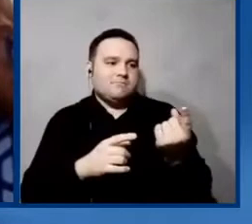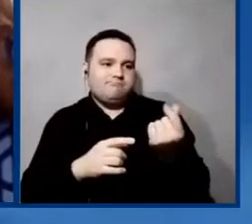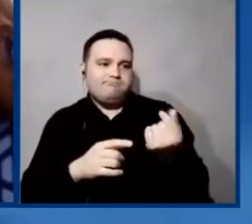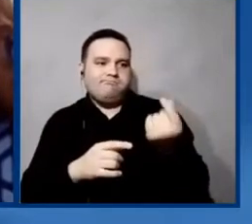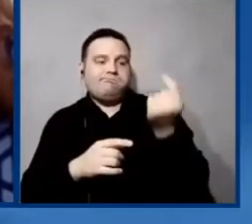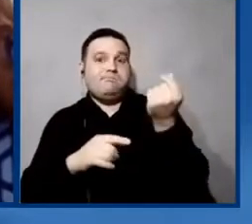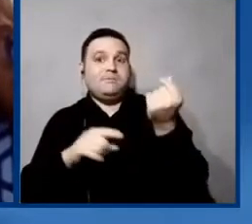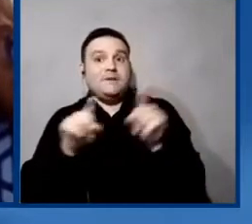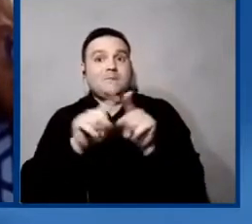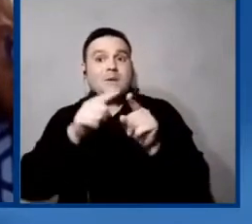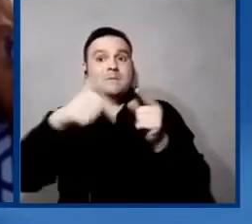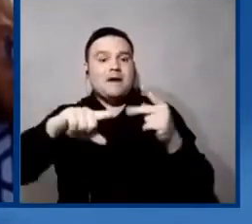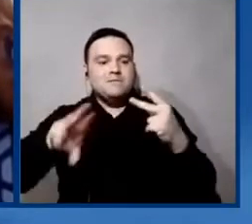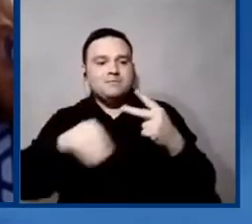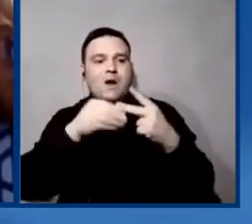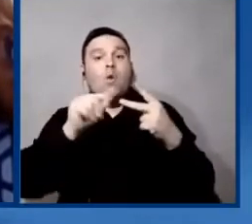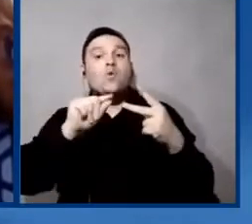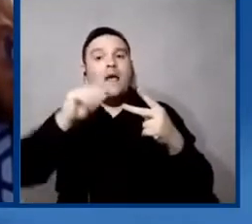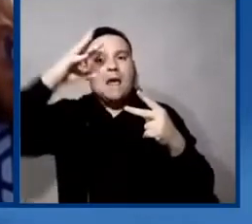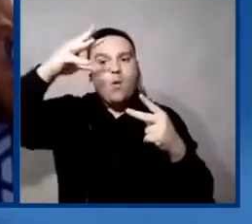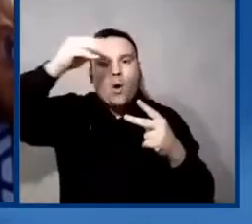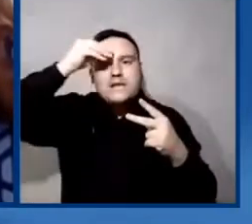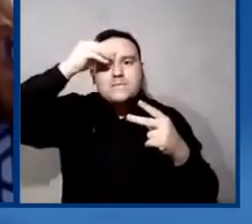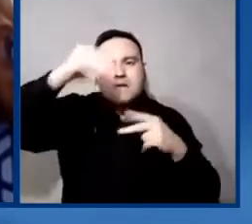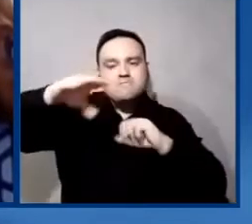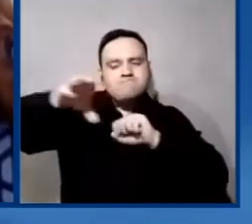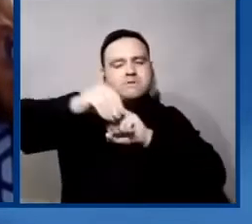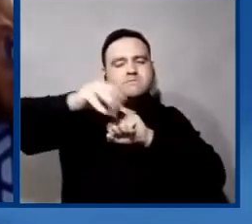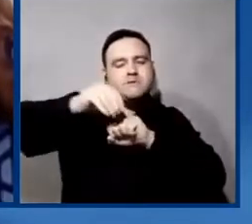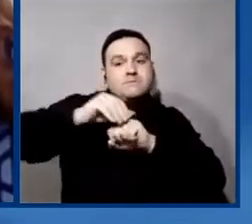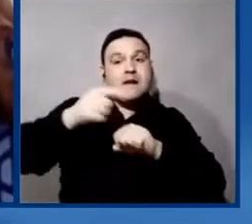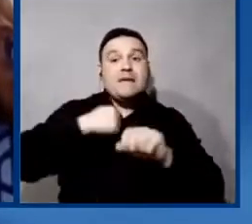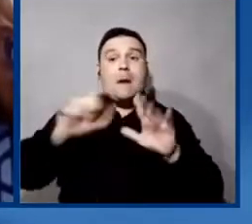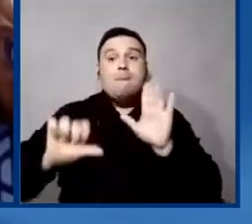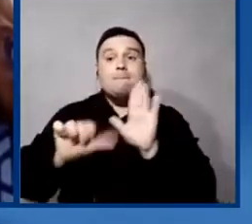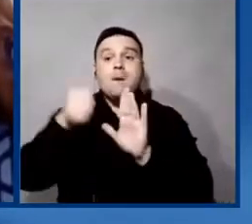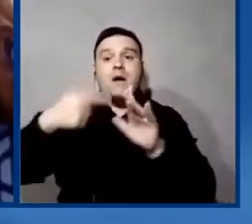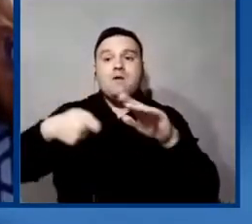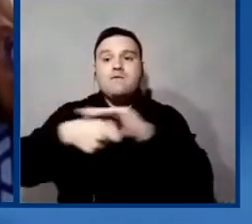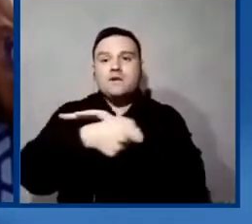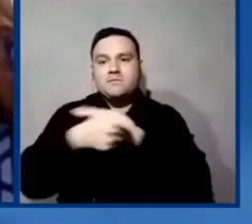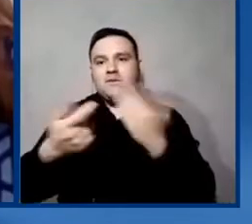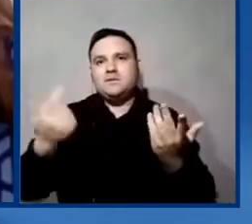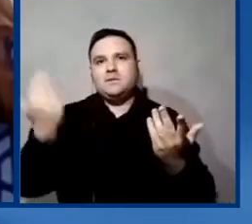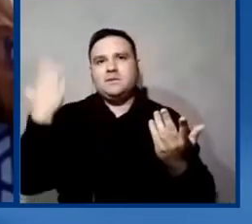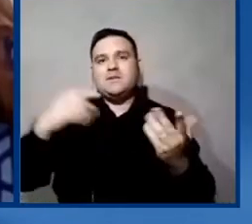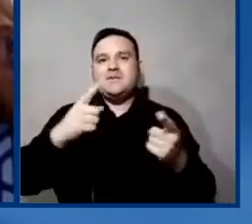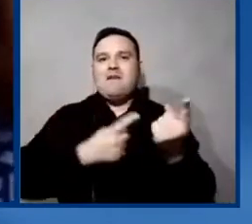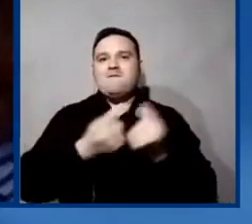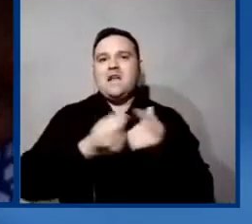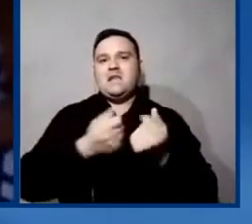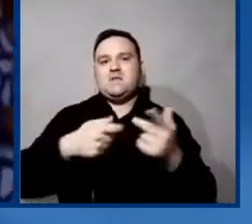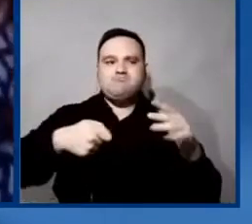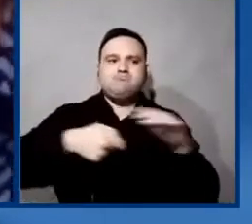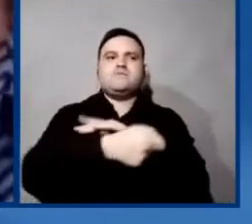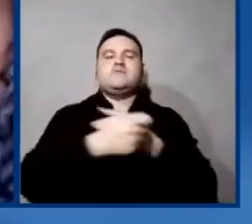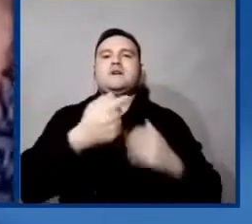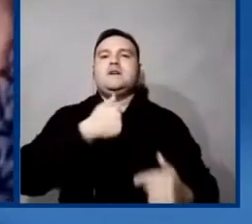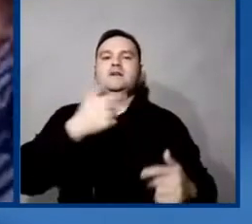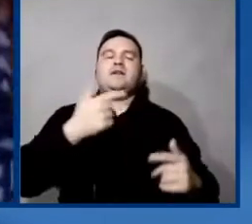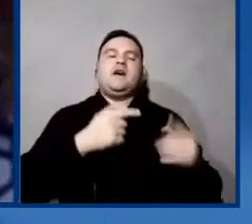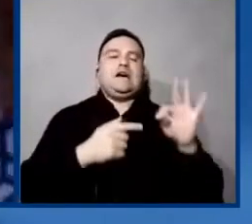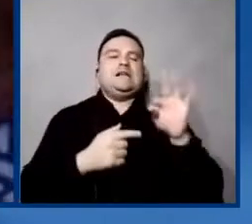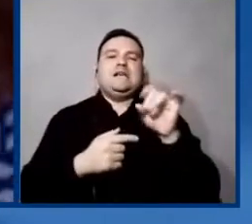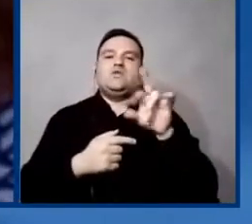tem o conhecimento que nós falamos aqui milhares e milhares de vezes. Eu falo que o meu primeiro investimento, né? O primeiro foi o financeiro, né? Lá no Tesouro